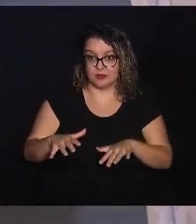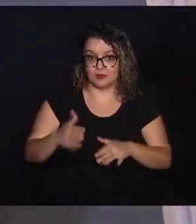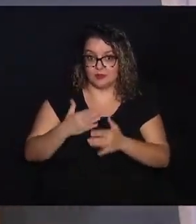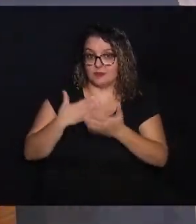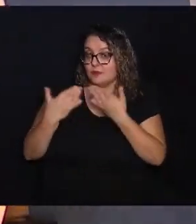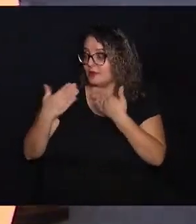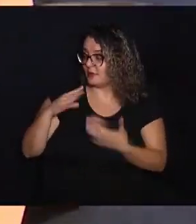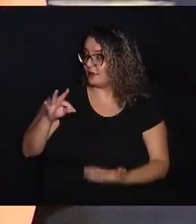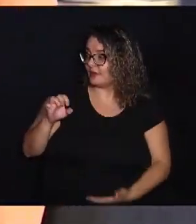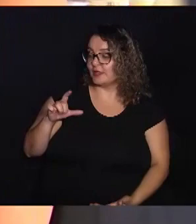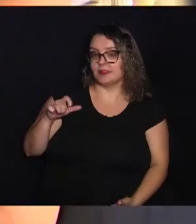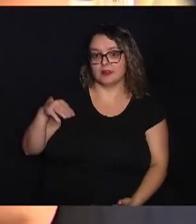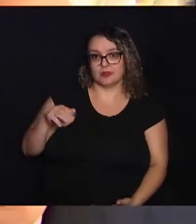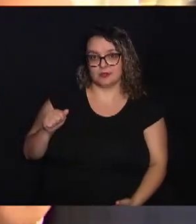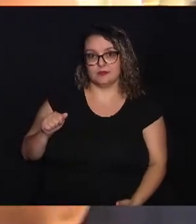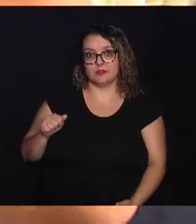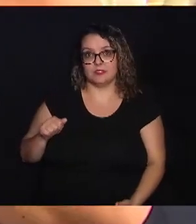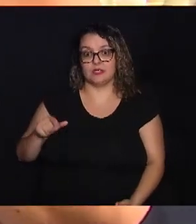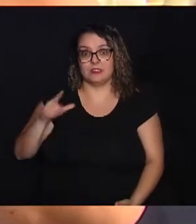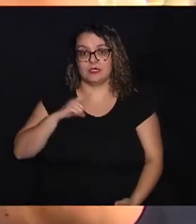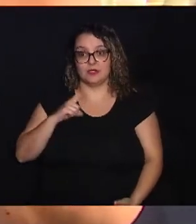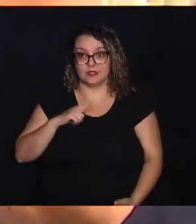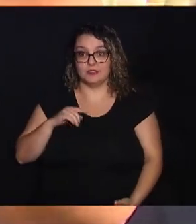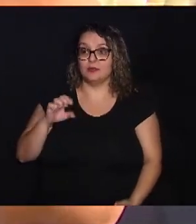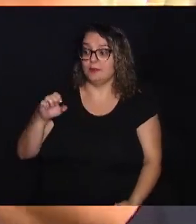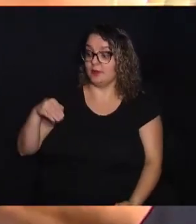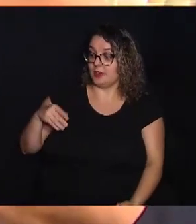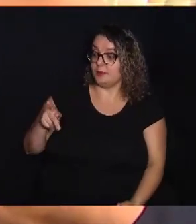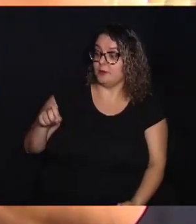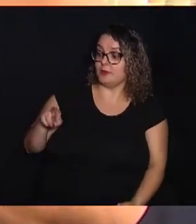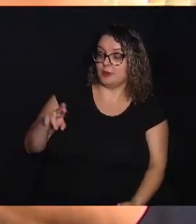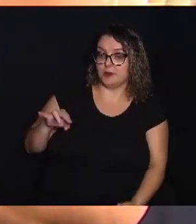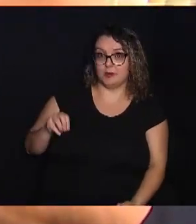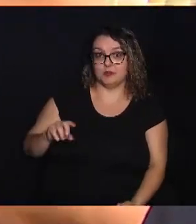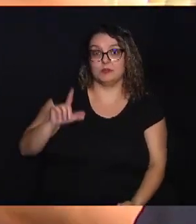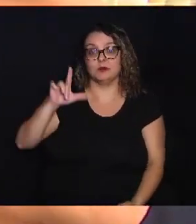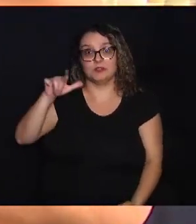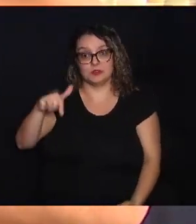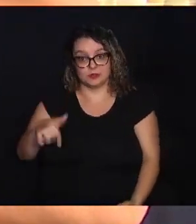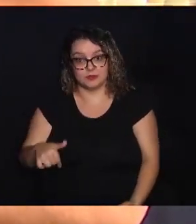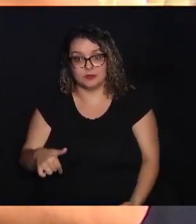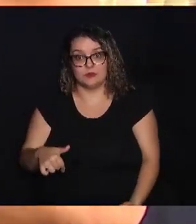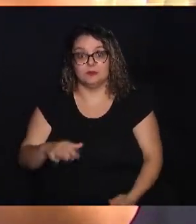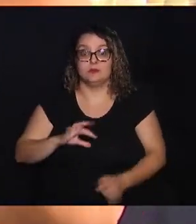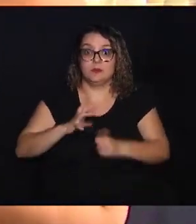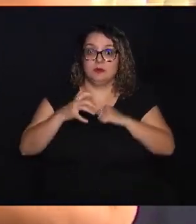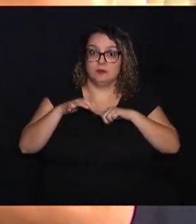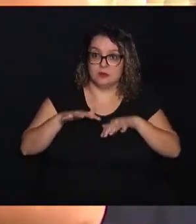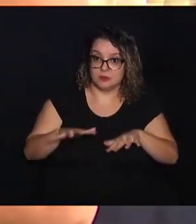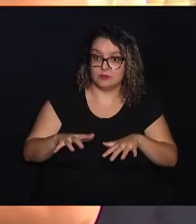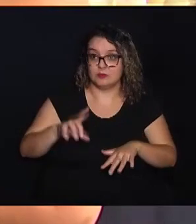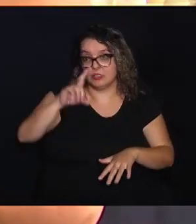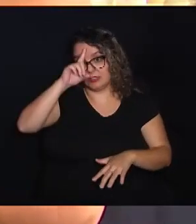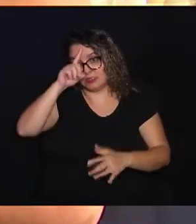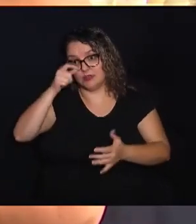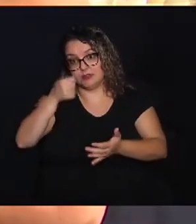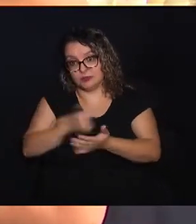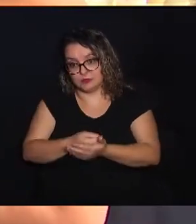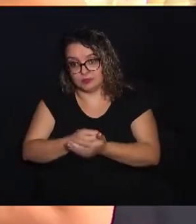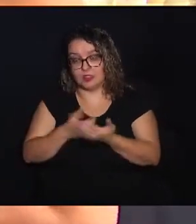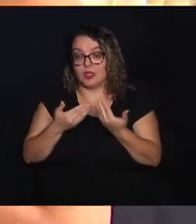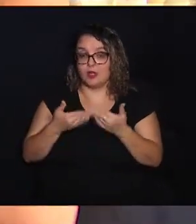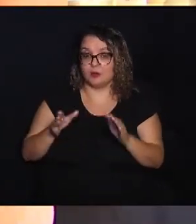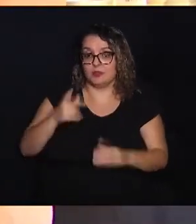com a Thelma, ela que tem um empório e após esse período de Covid-19 decidiu abrir o seu